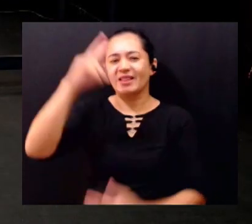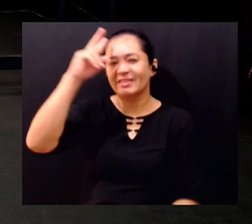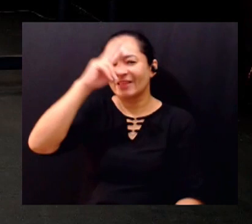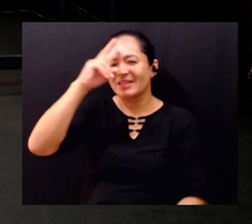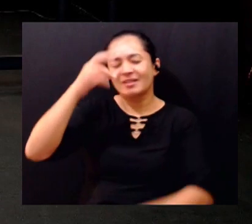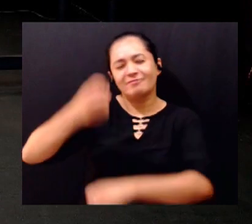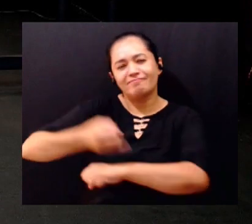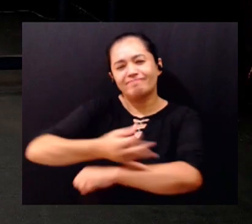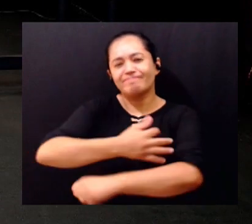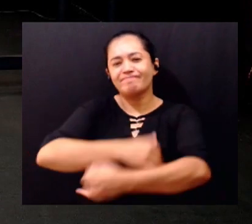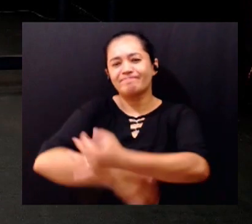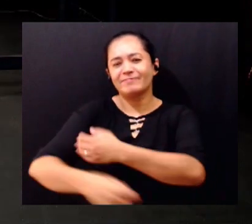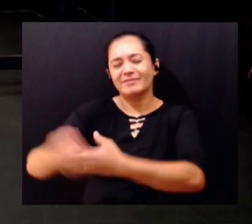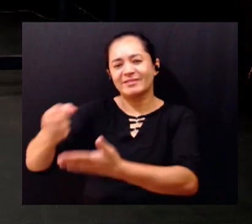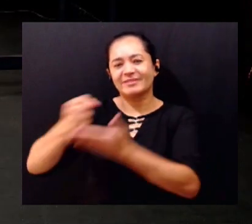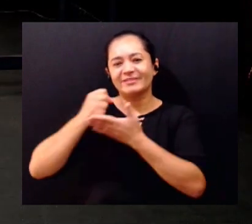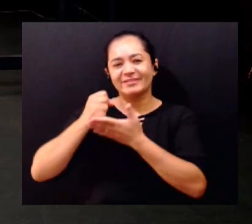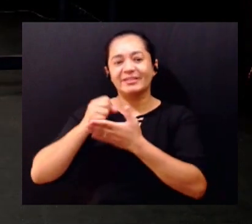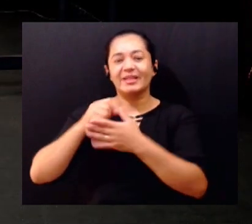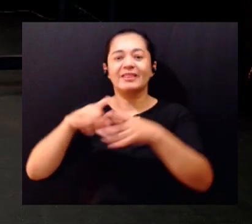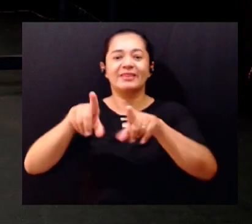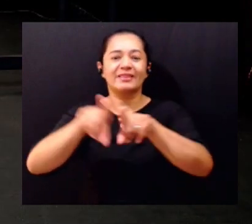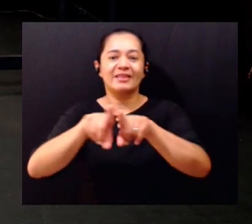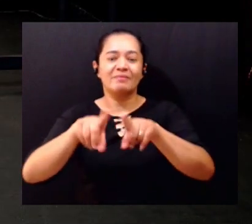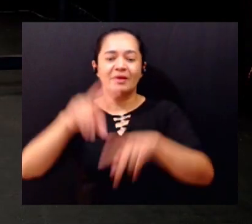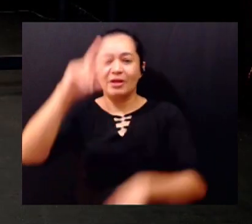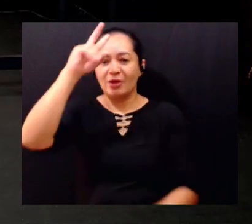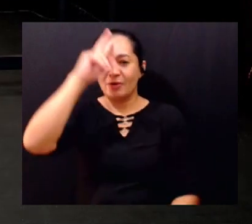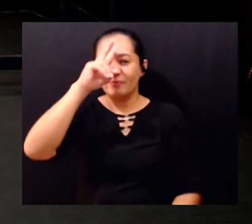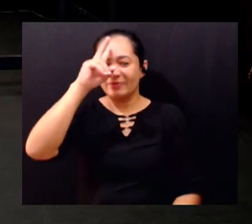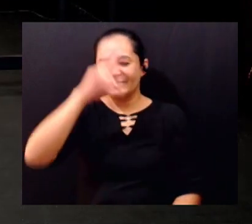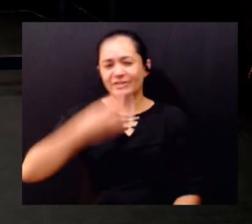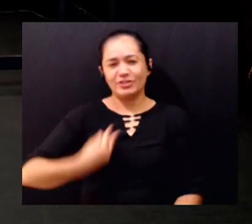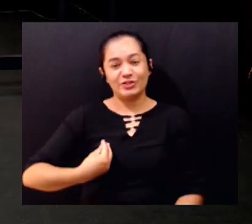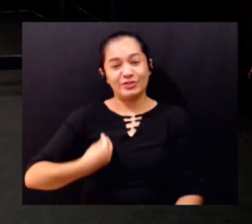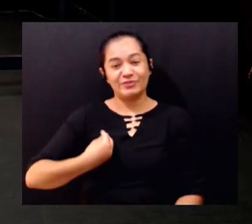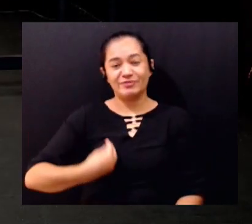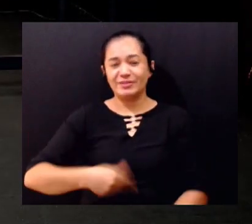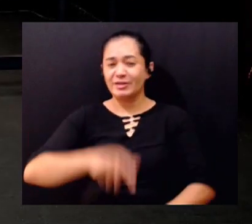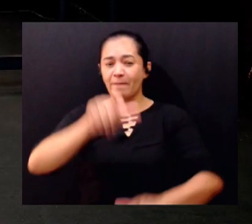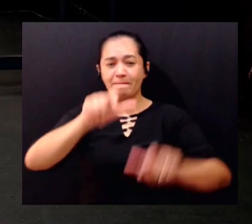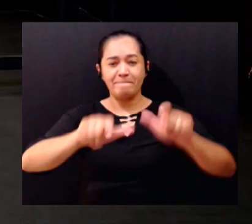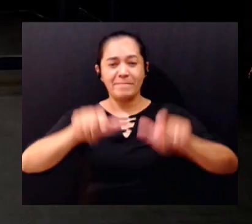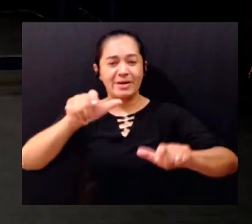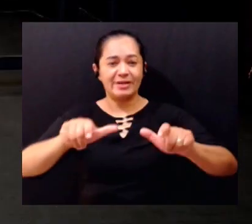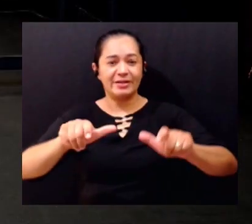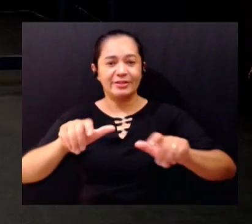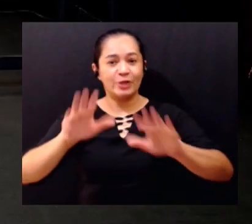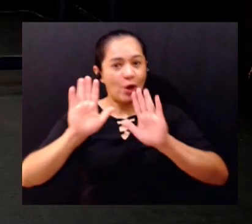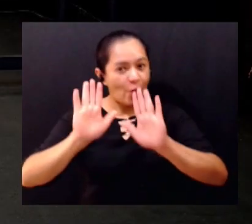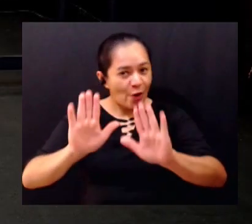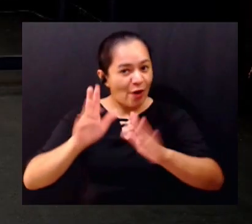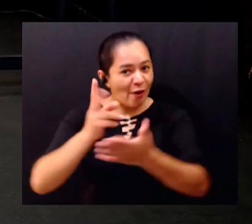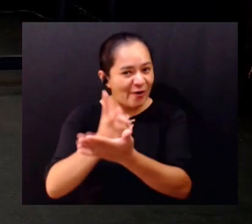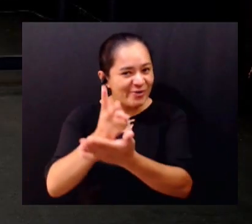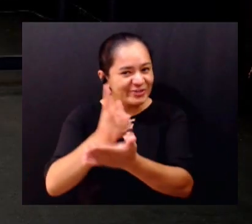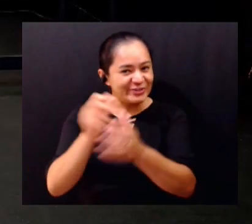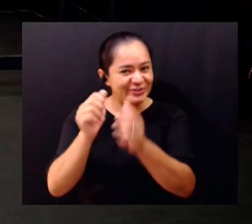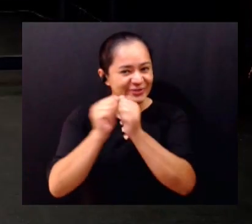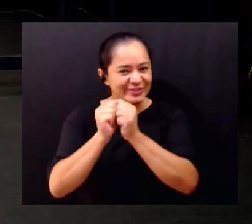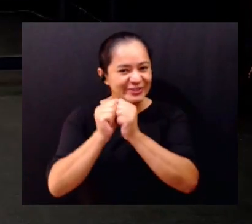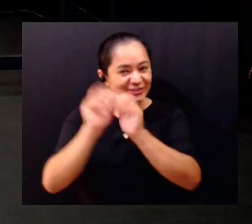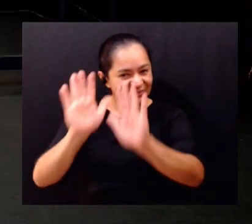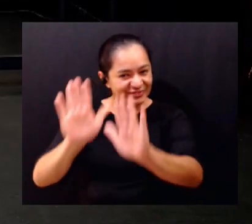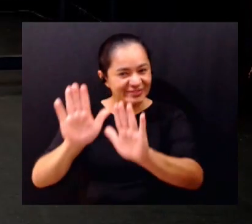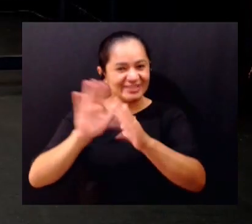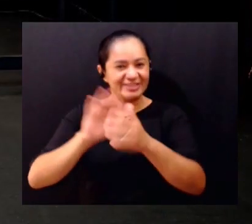e resgatar também essa história de vida de muita gente. Olha só, nós temos... Fica com a gente, tá? Fica aí, Bira, fica com a gente, porque nós